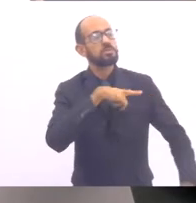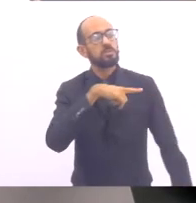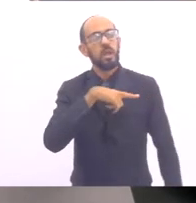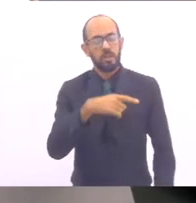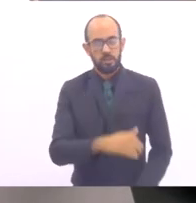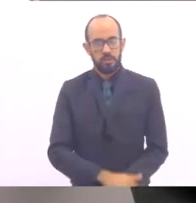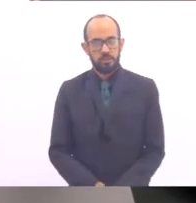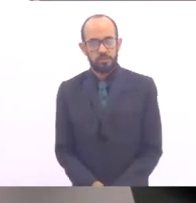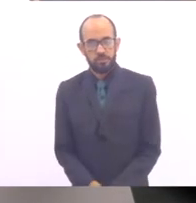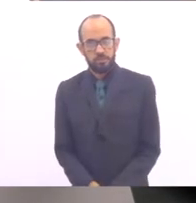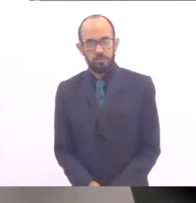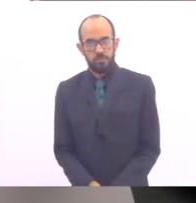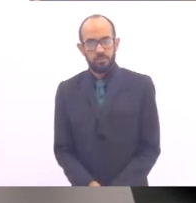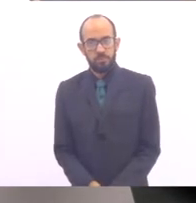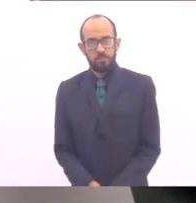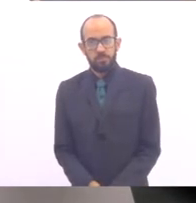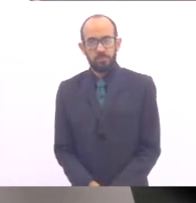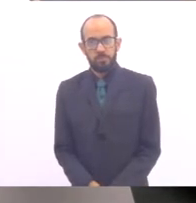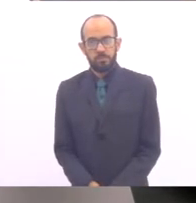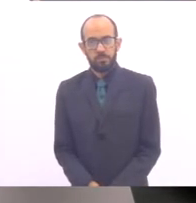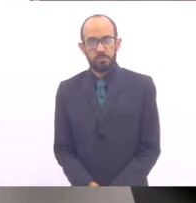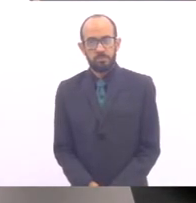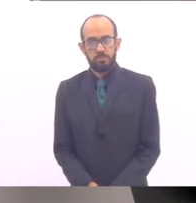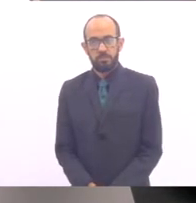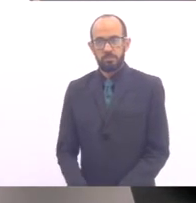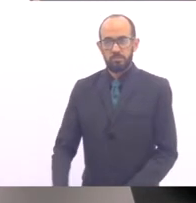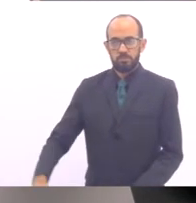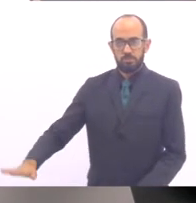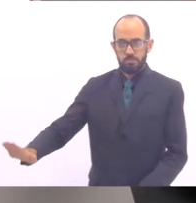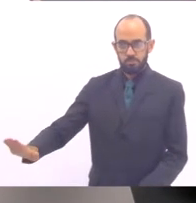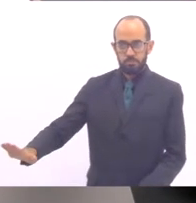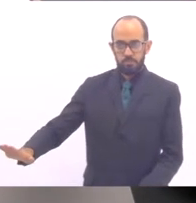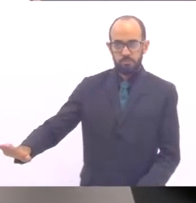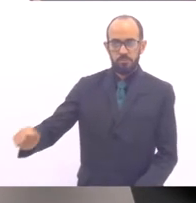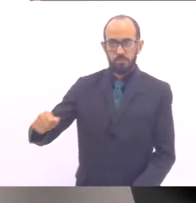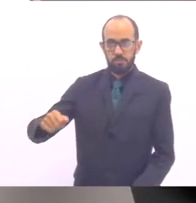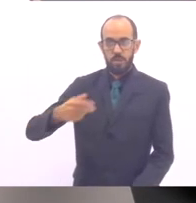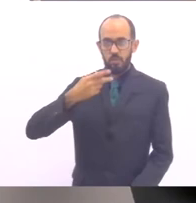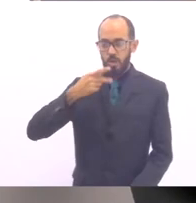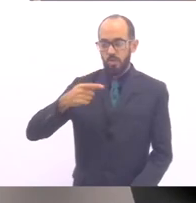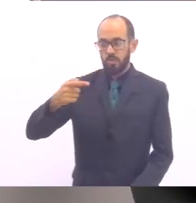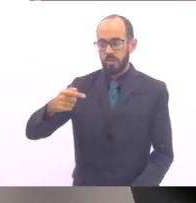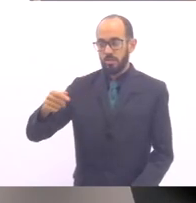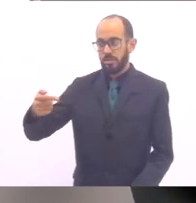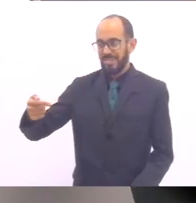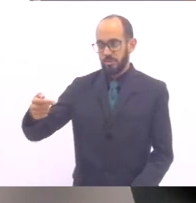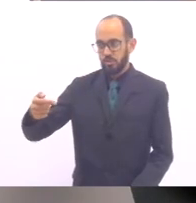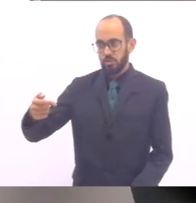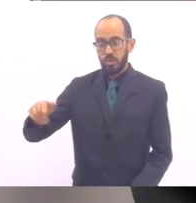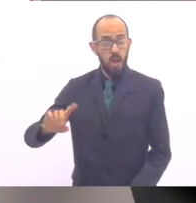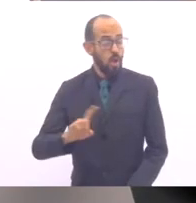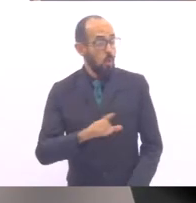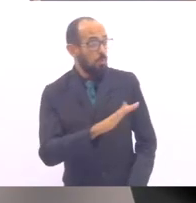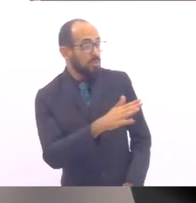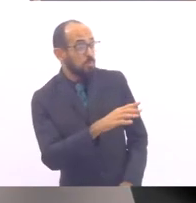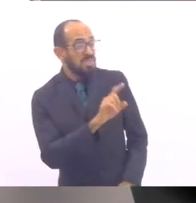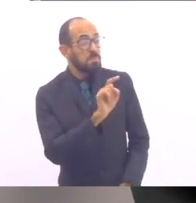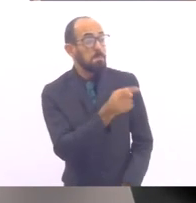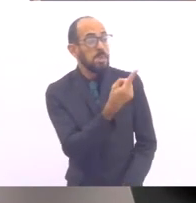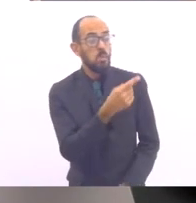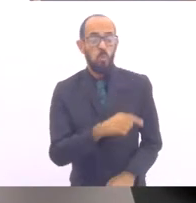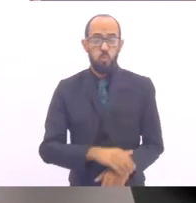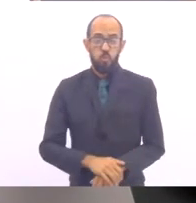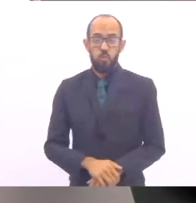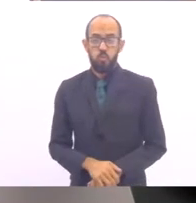né? Foi em torno de 1.000. Ela na logística reversa. Foi 1.000? Em torno de 1.000. É. Bom, então a gente já tem 1.000 que